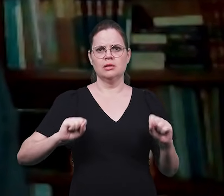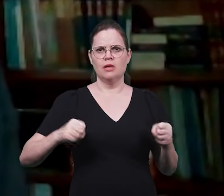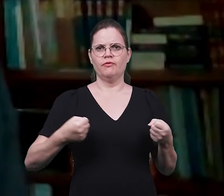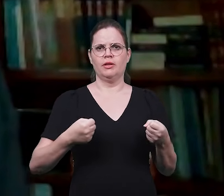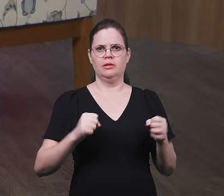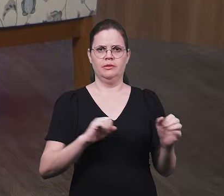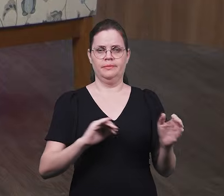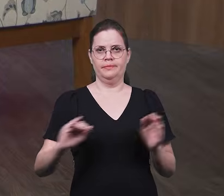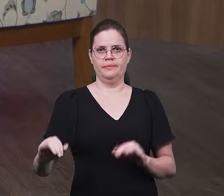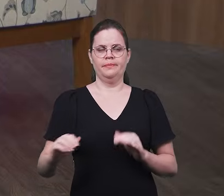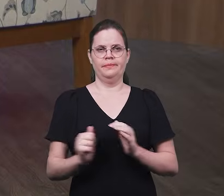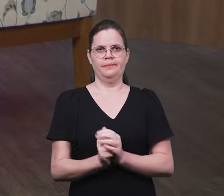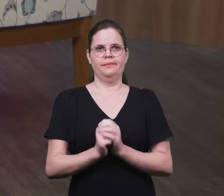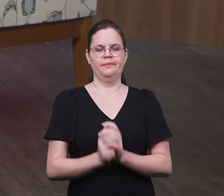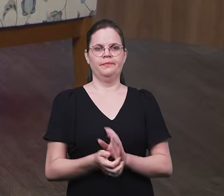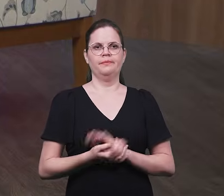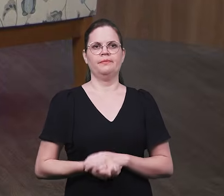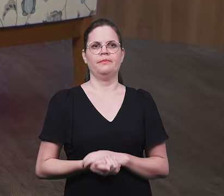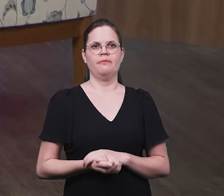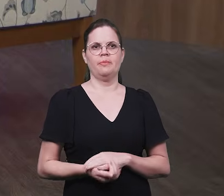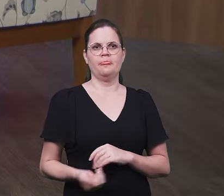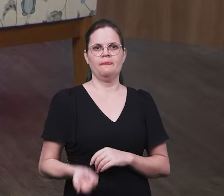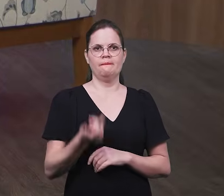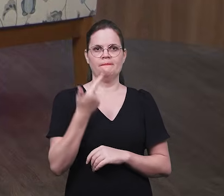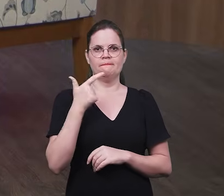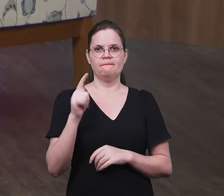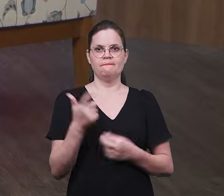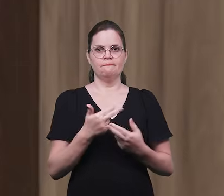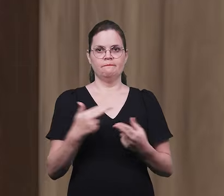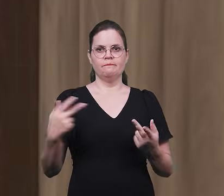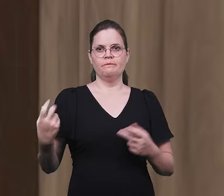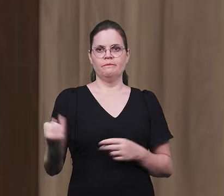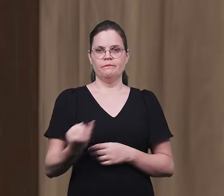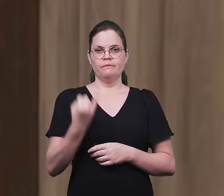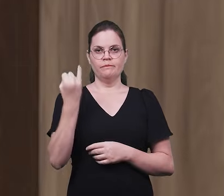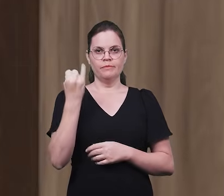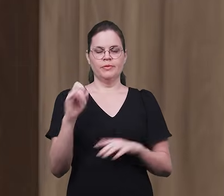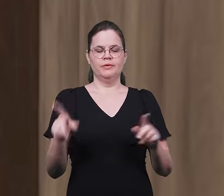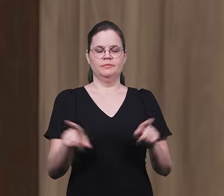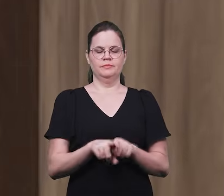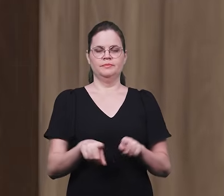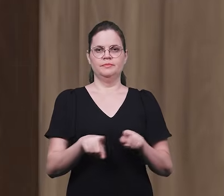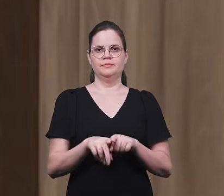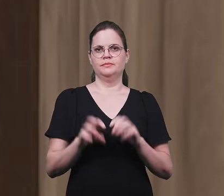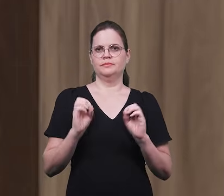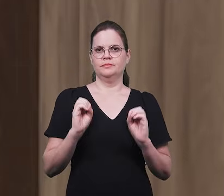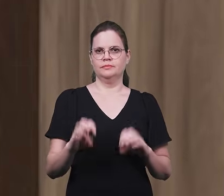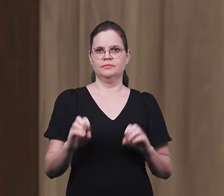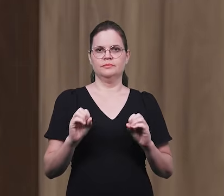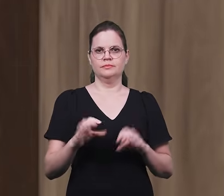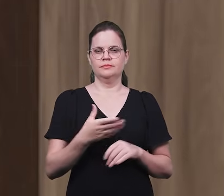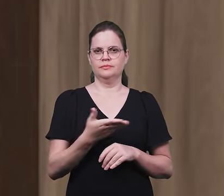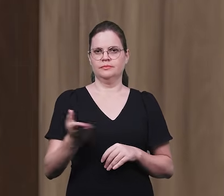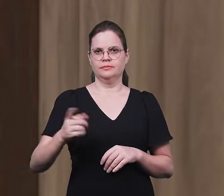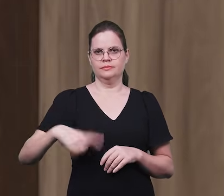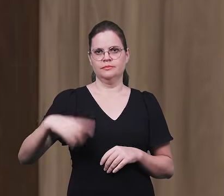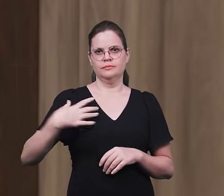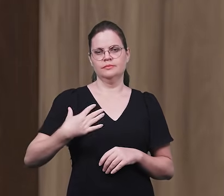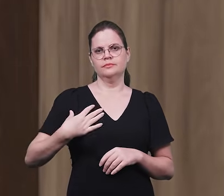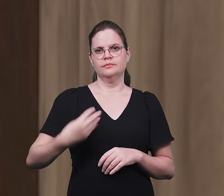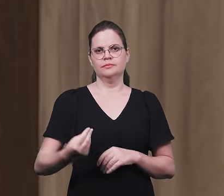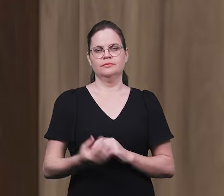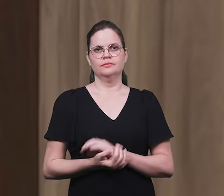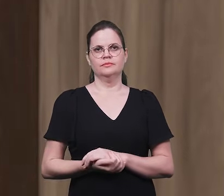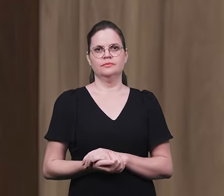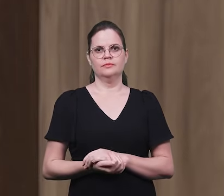conviver. Amém. Agora, outro ponto importante, pastor Fábio, para o ensino dos